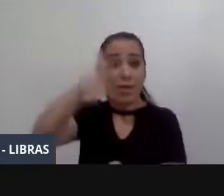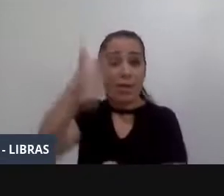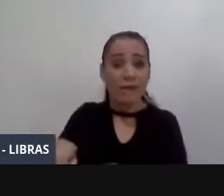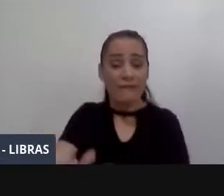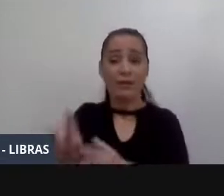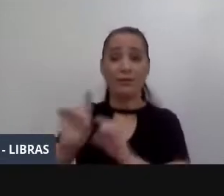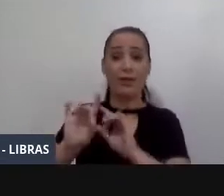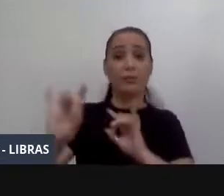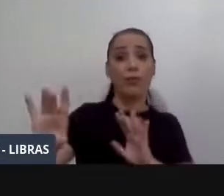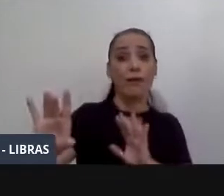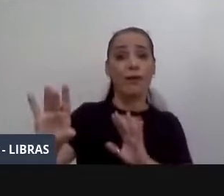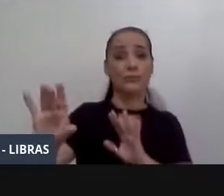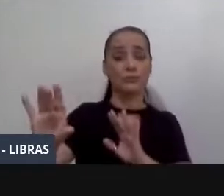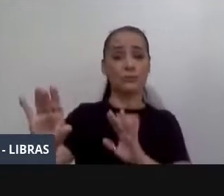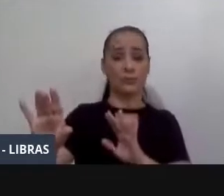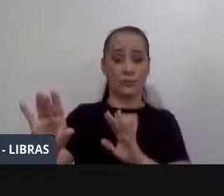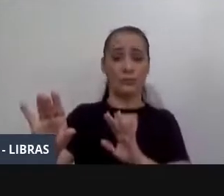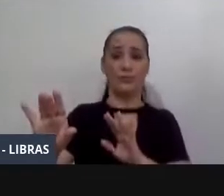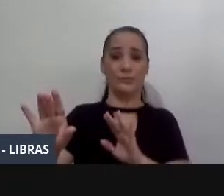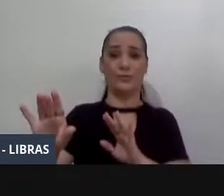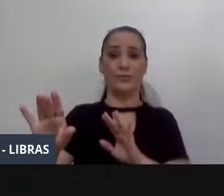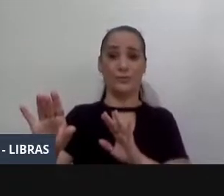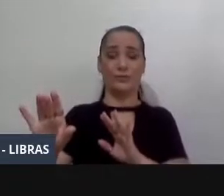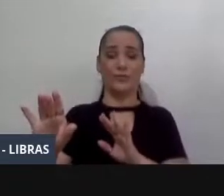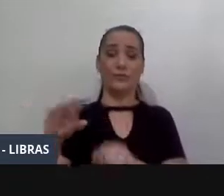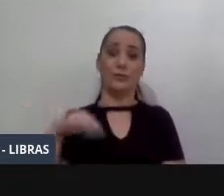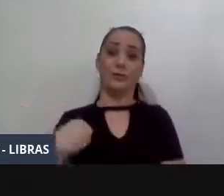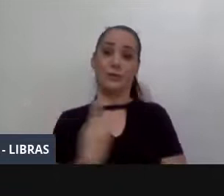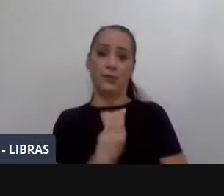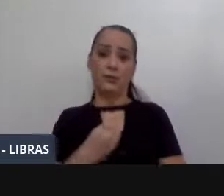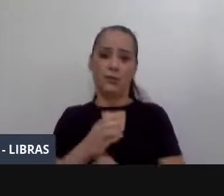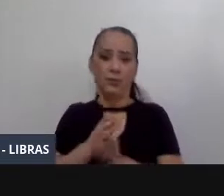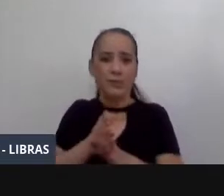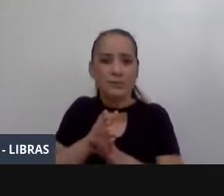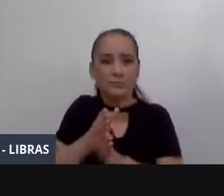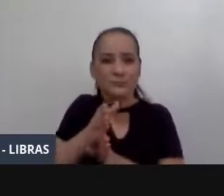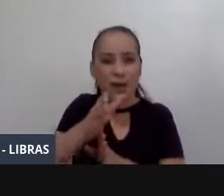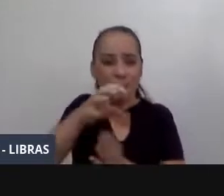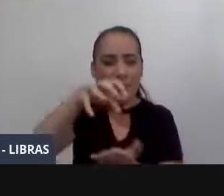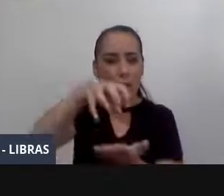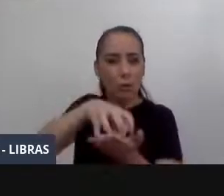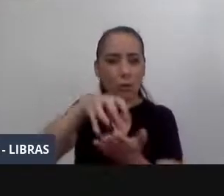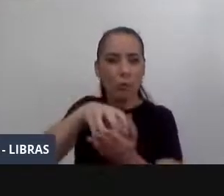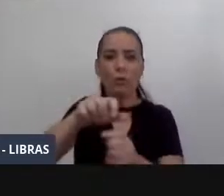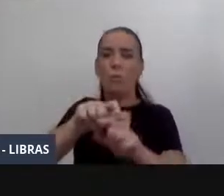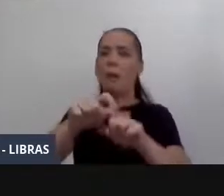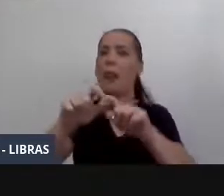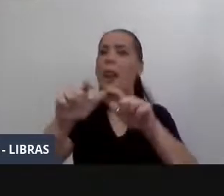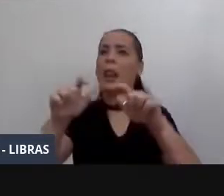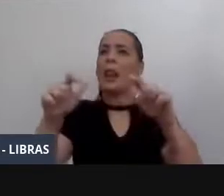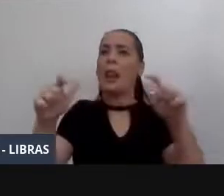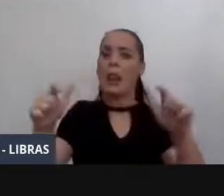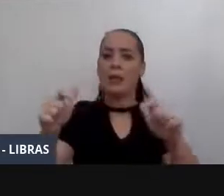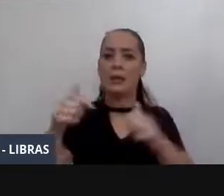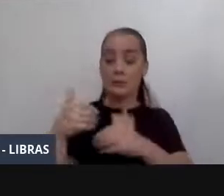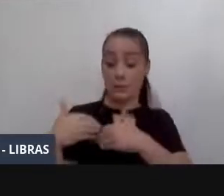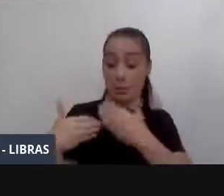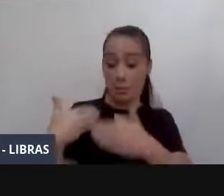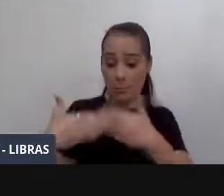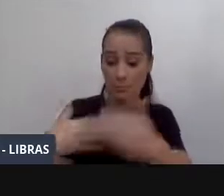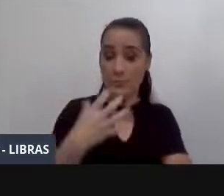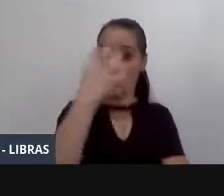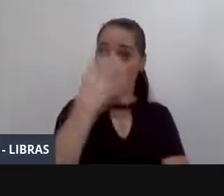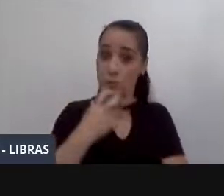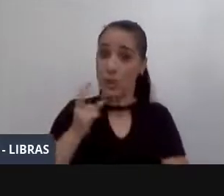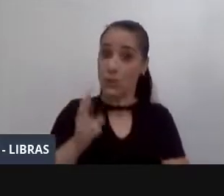Ou seja, a gente está indo no caminho de um lucro enorme, que se esse processo sério continuar, talvez daqui